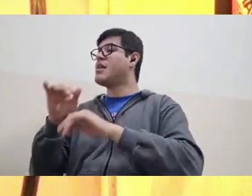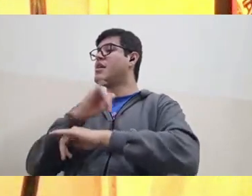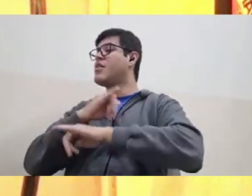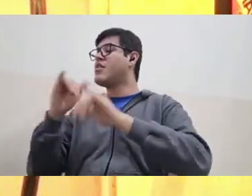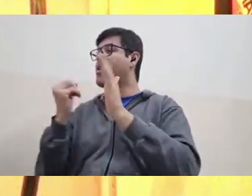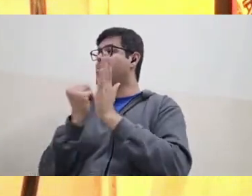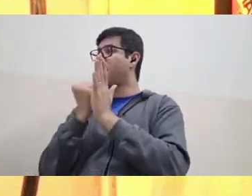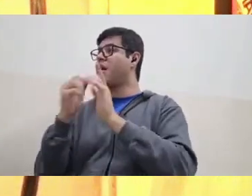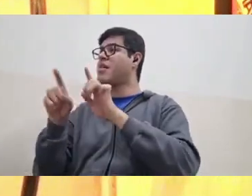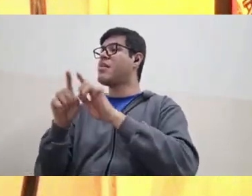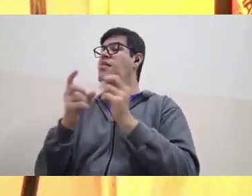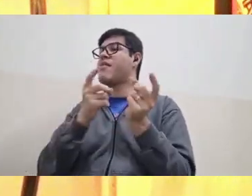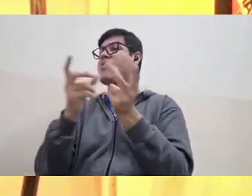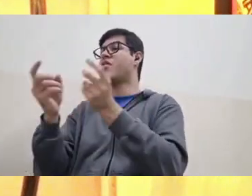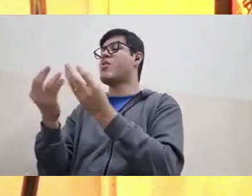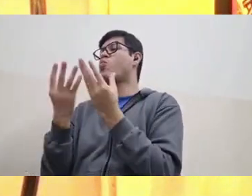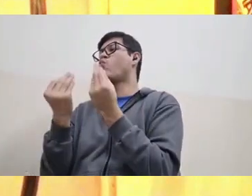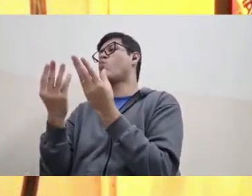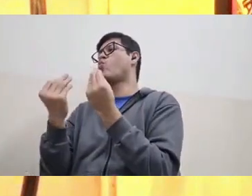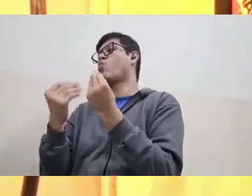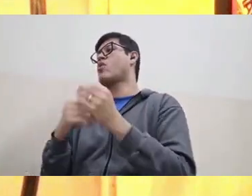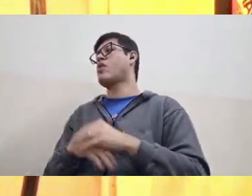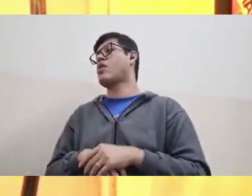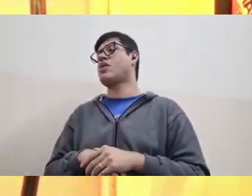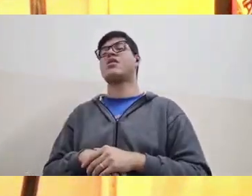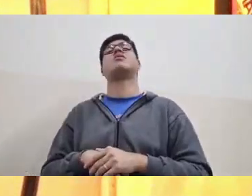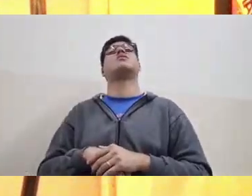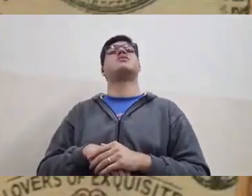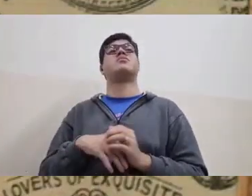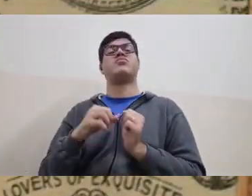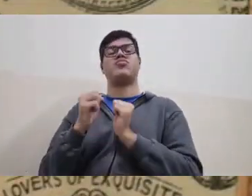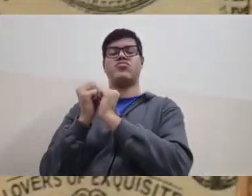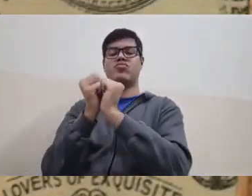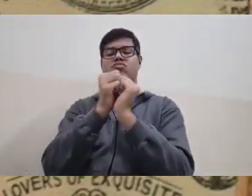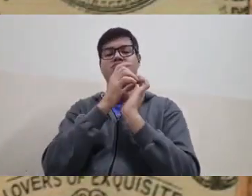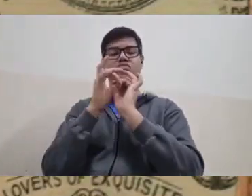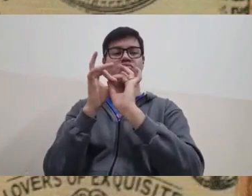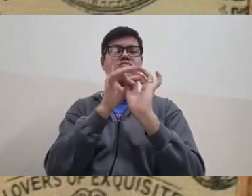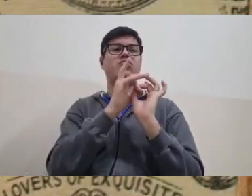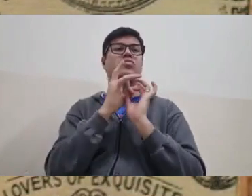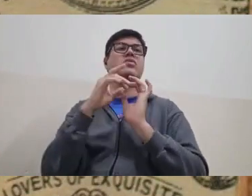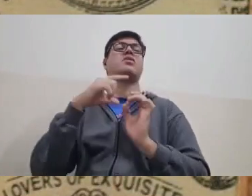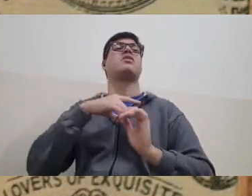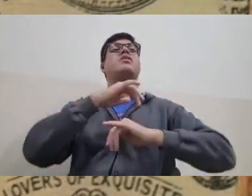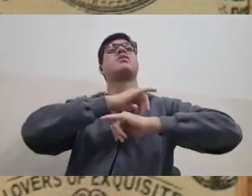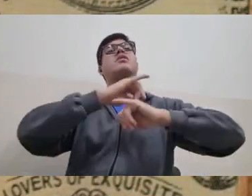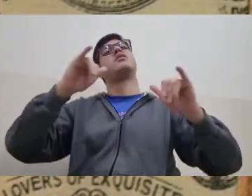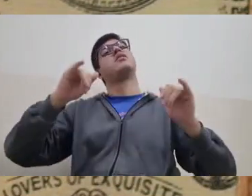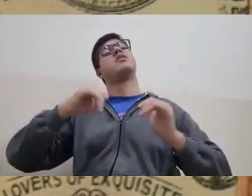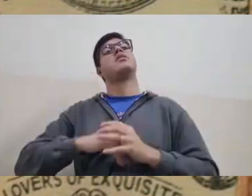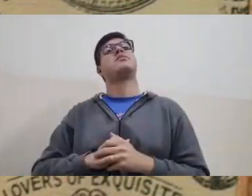divulgava a marca eu vendia para caramba tudo junto a promoção